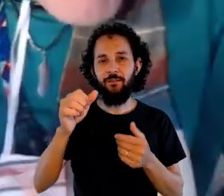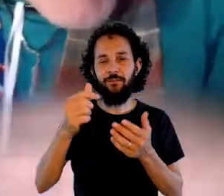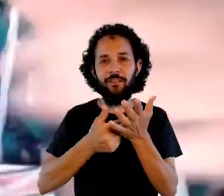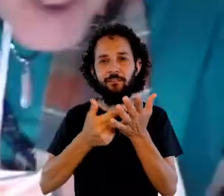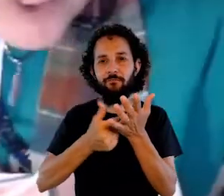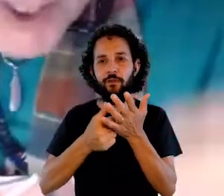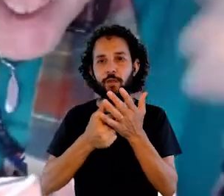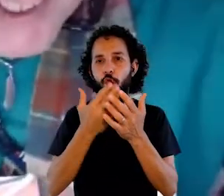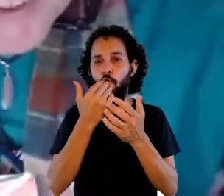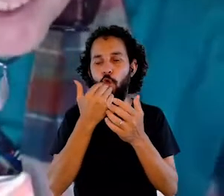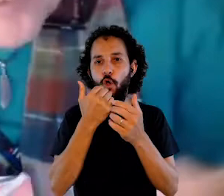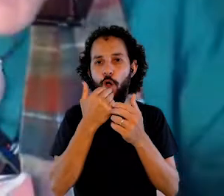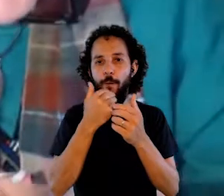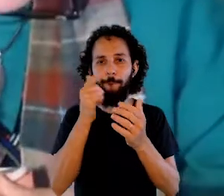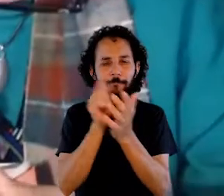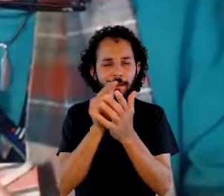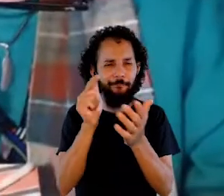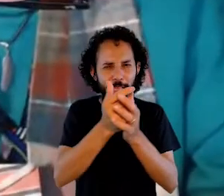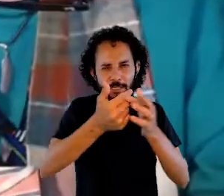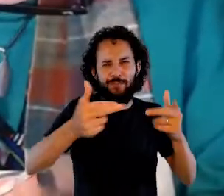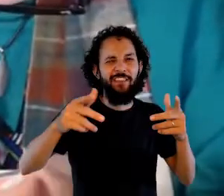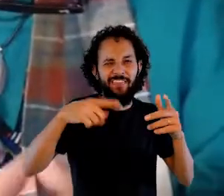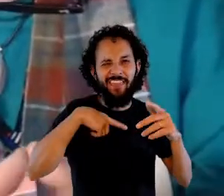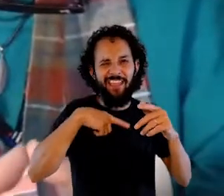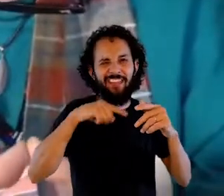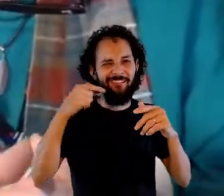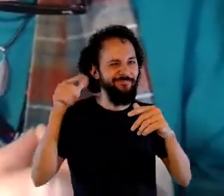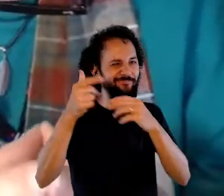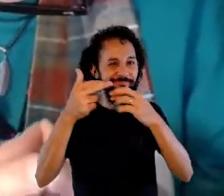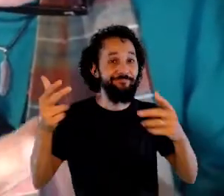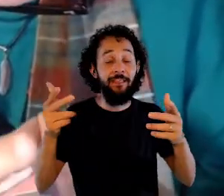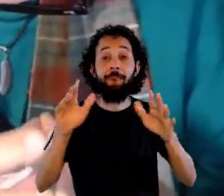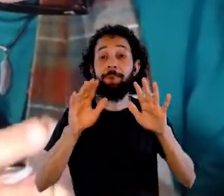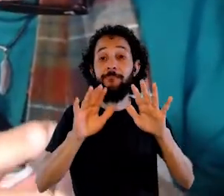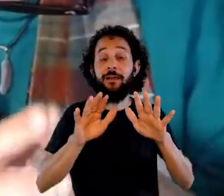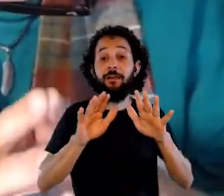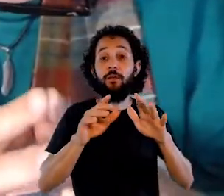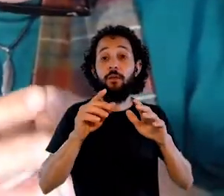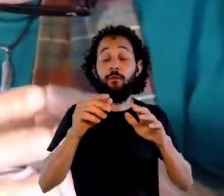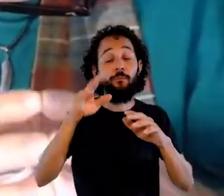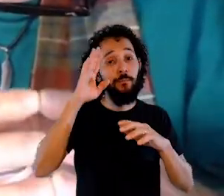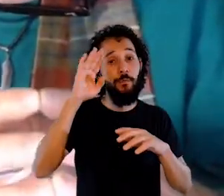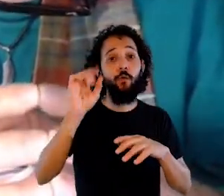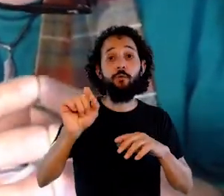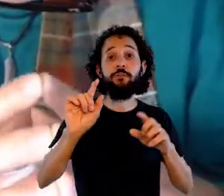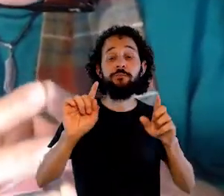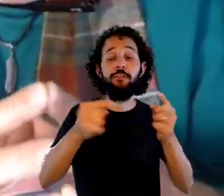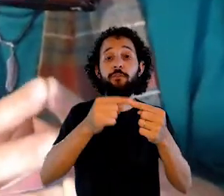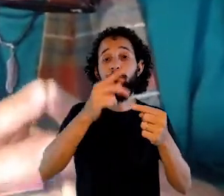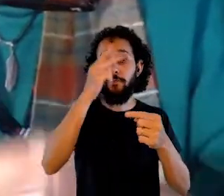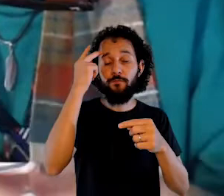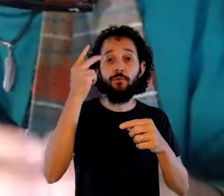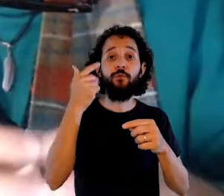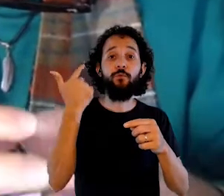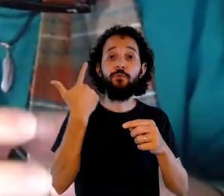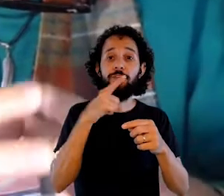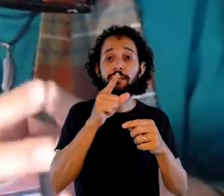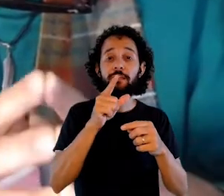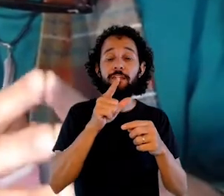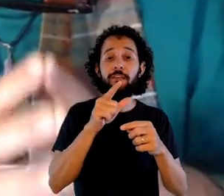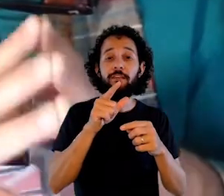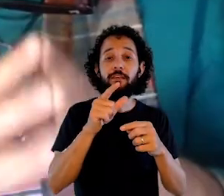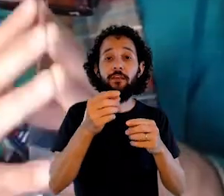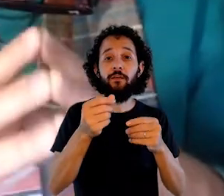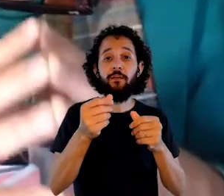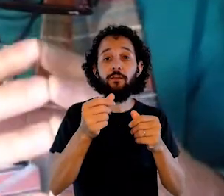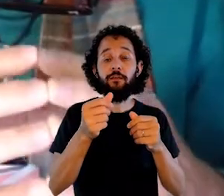lá, tem uns troços esquisitos ali. Né? E uma delas era o seguinte: o cara que conseguiu fazer durante mais tempo uma